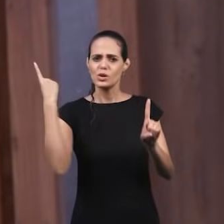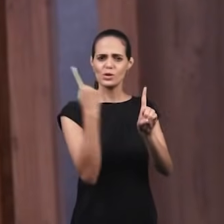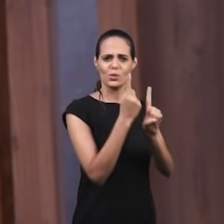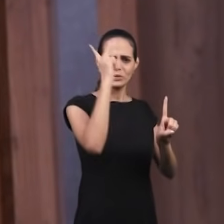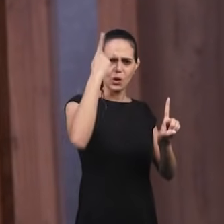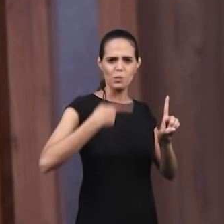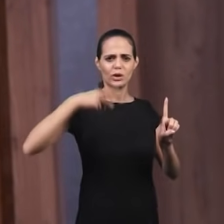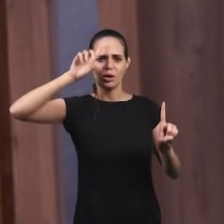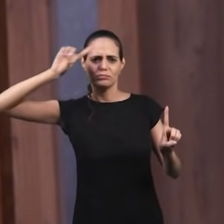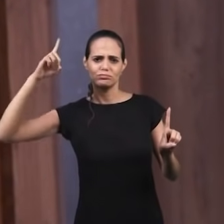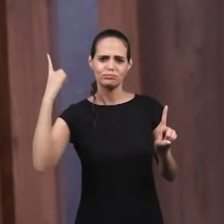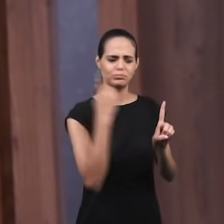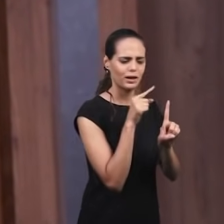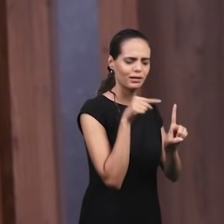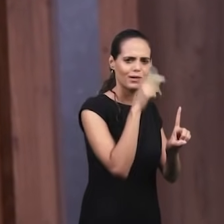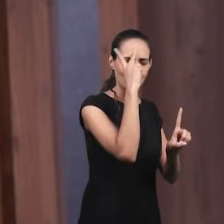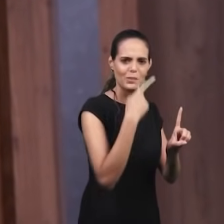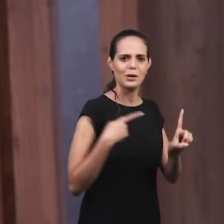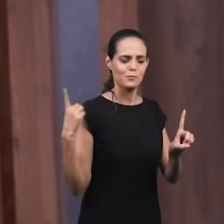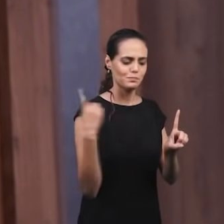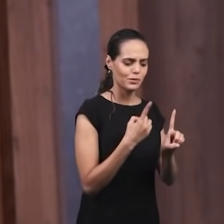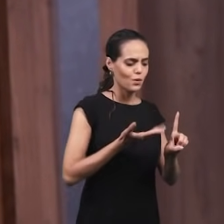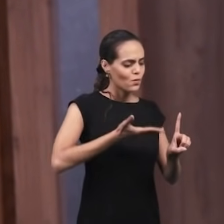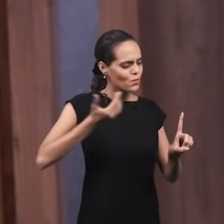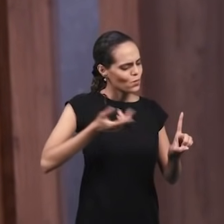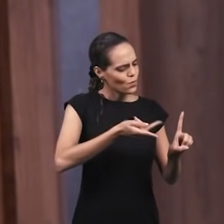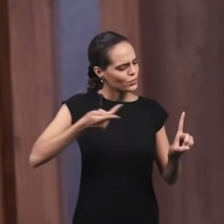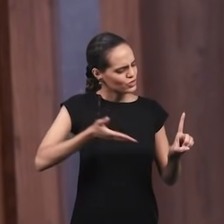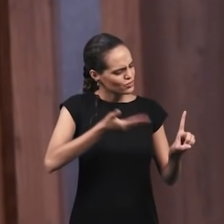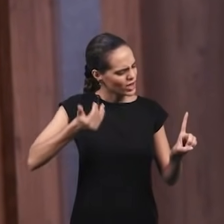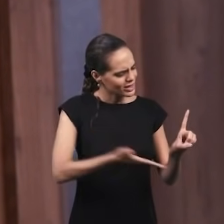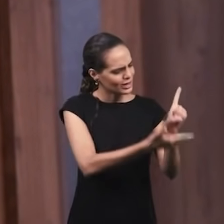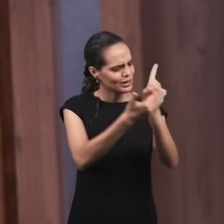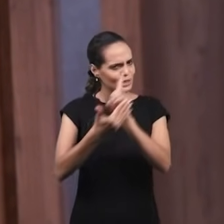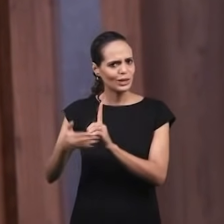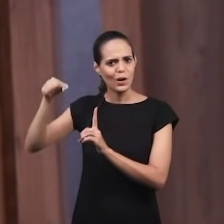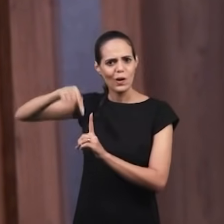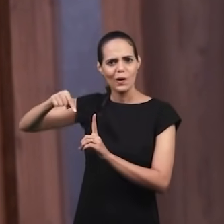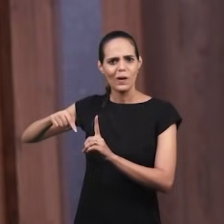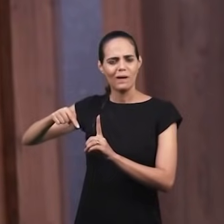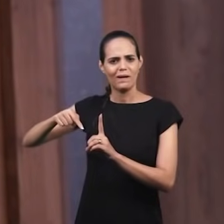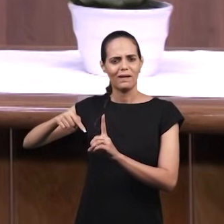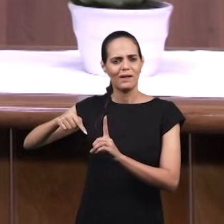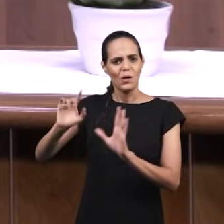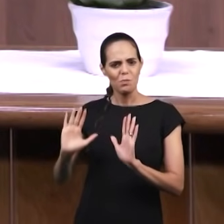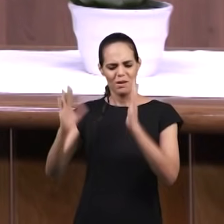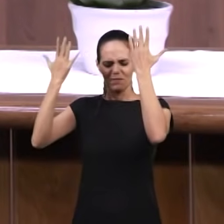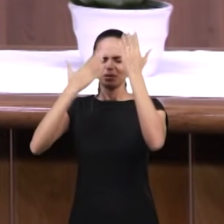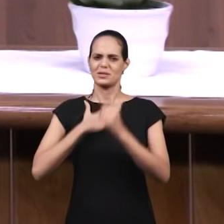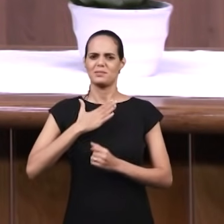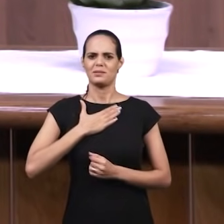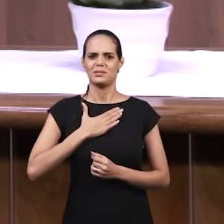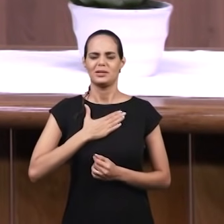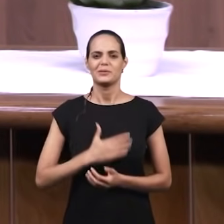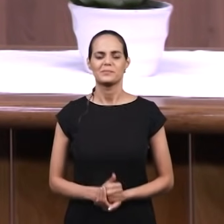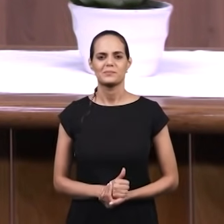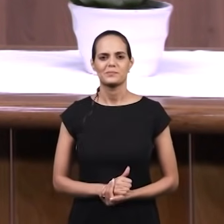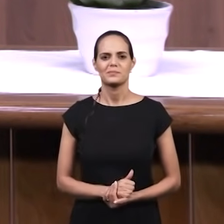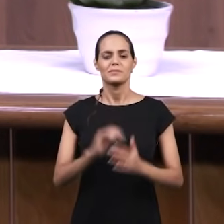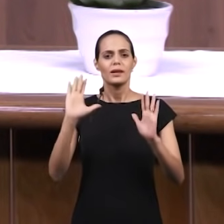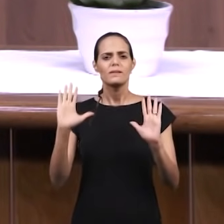Porque agora o Senhor faz um convite a ele. Venha celebrar uma festa. Uma